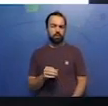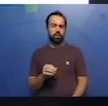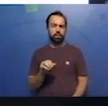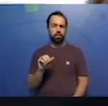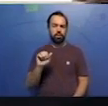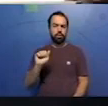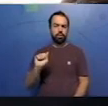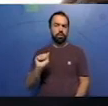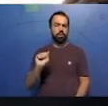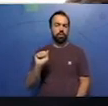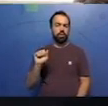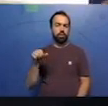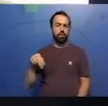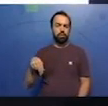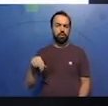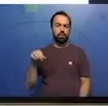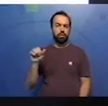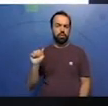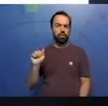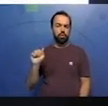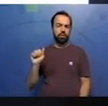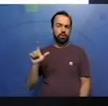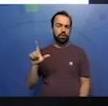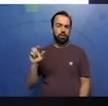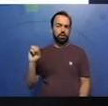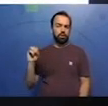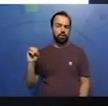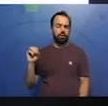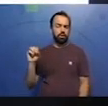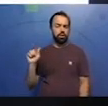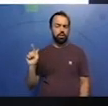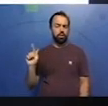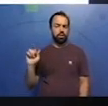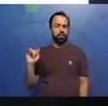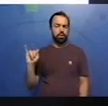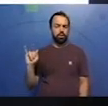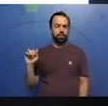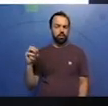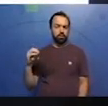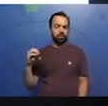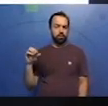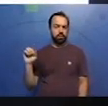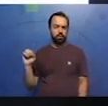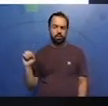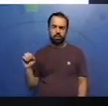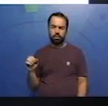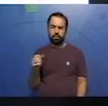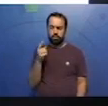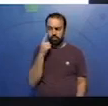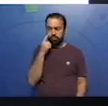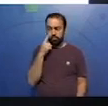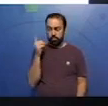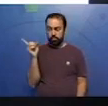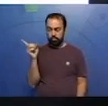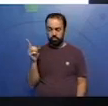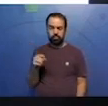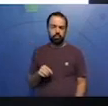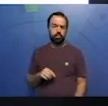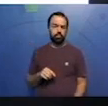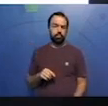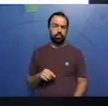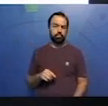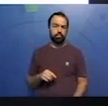só chega até o 12? Há 2 possibilidades. O relógio abaixo mostra como devemos fazer a